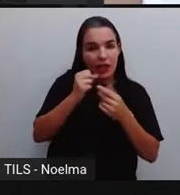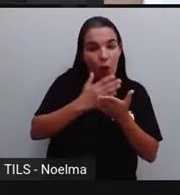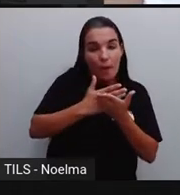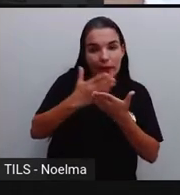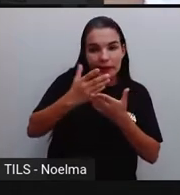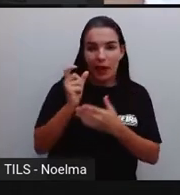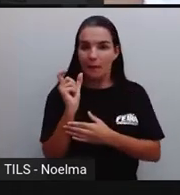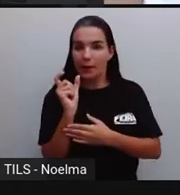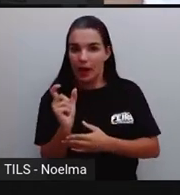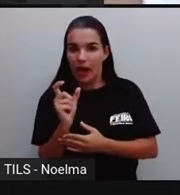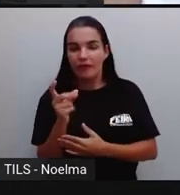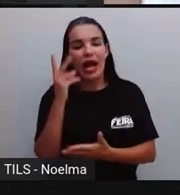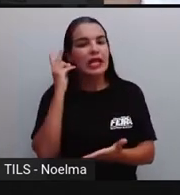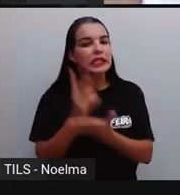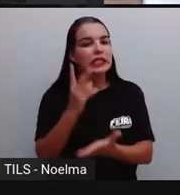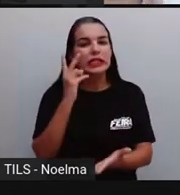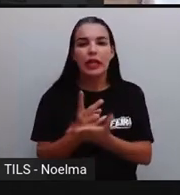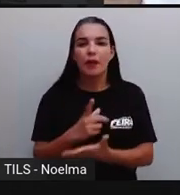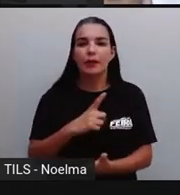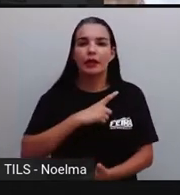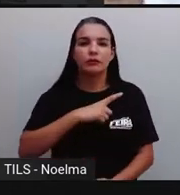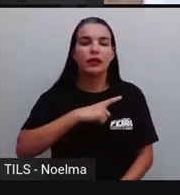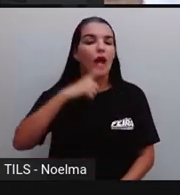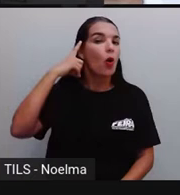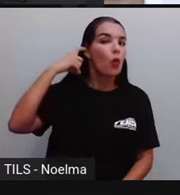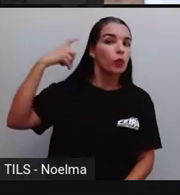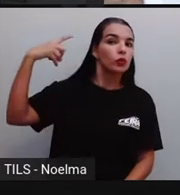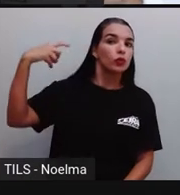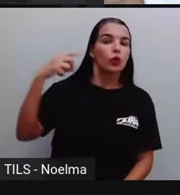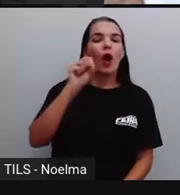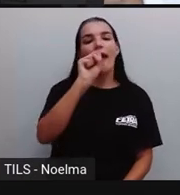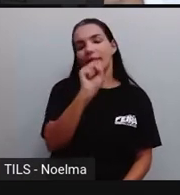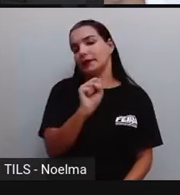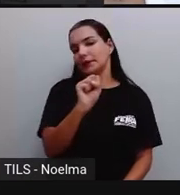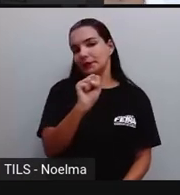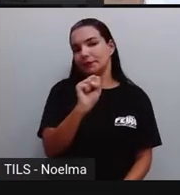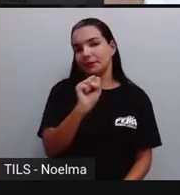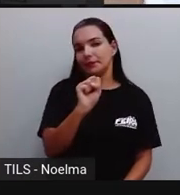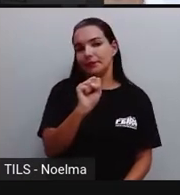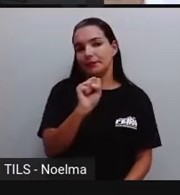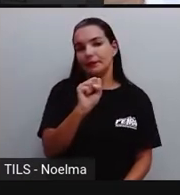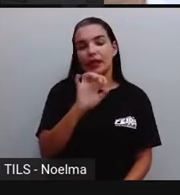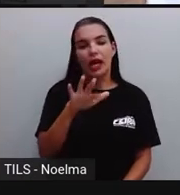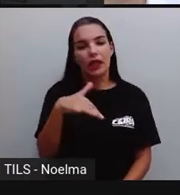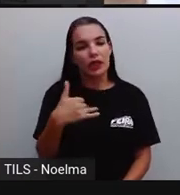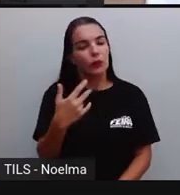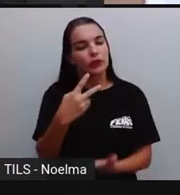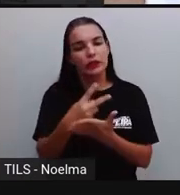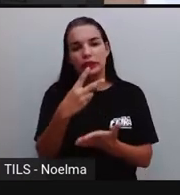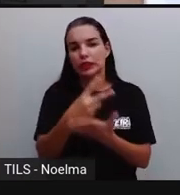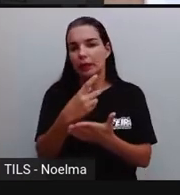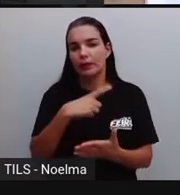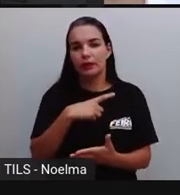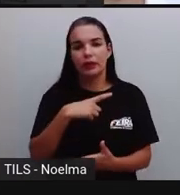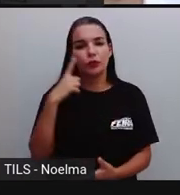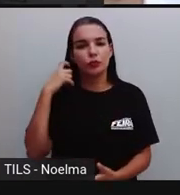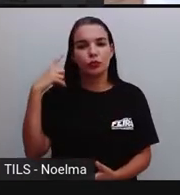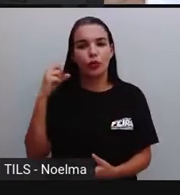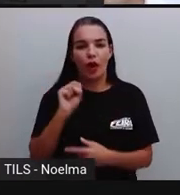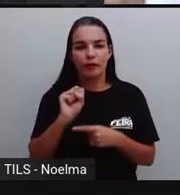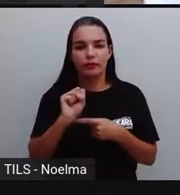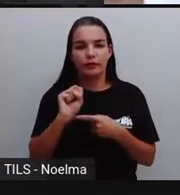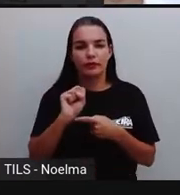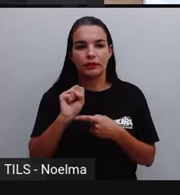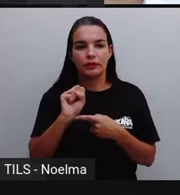si, tá? Então, toda vez que o si aparece no início da palavra, ele sempre vai ter som de si. Sempre que